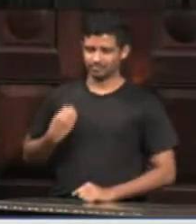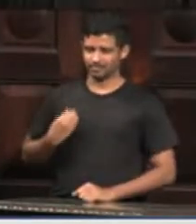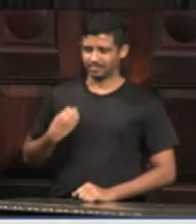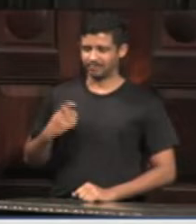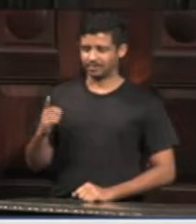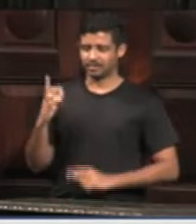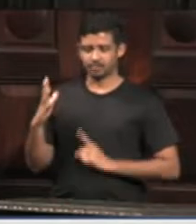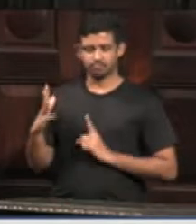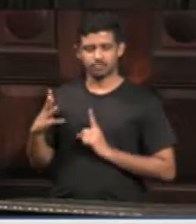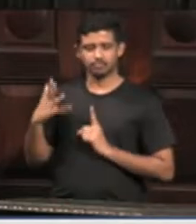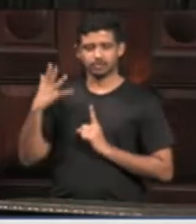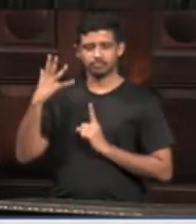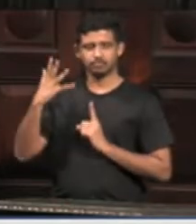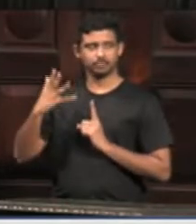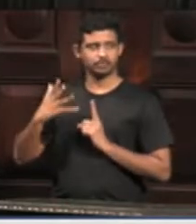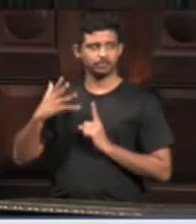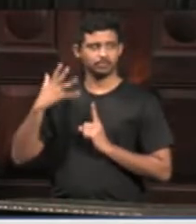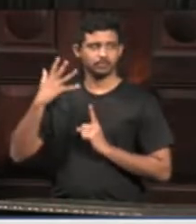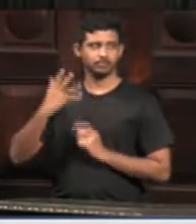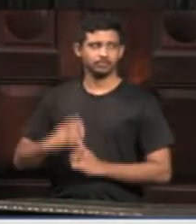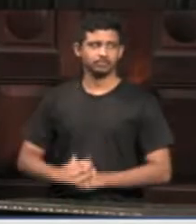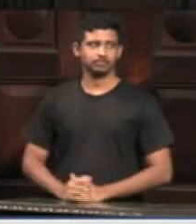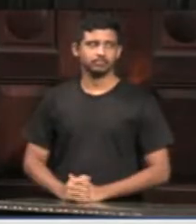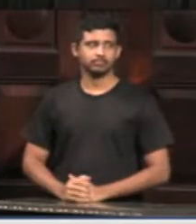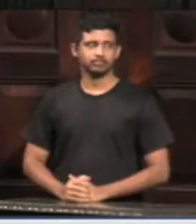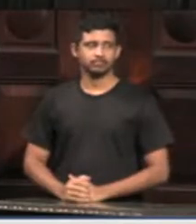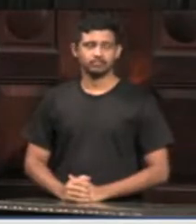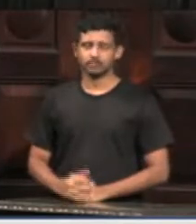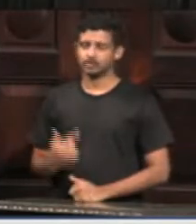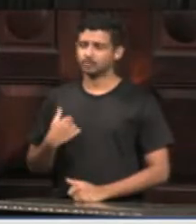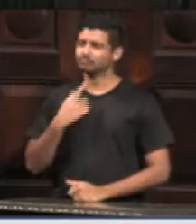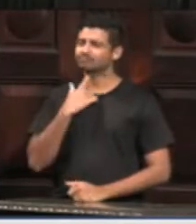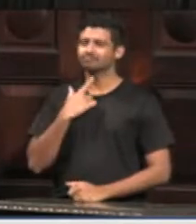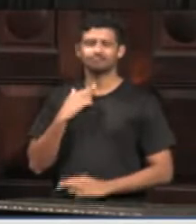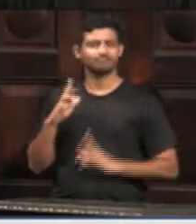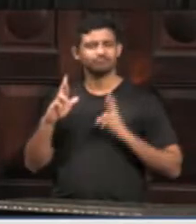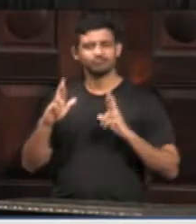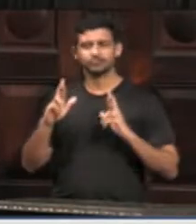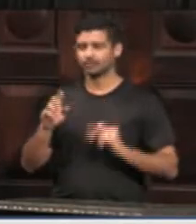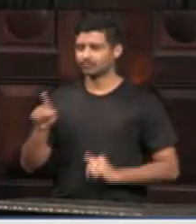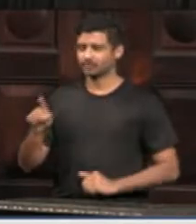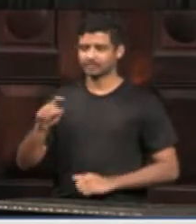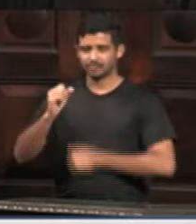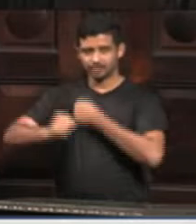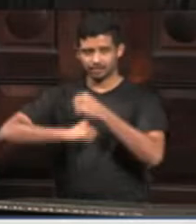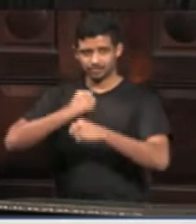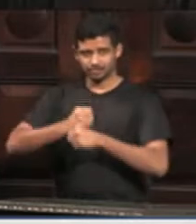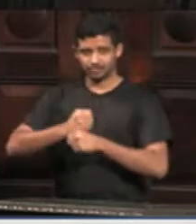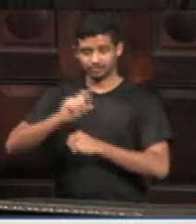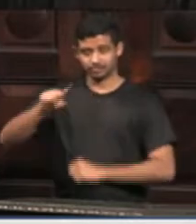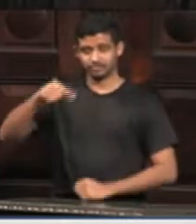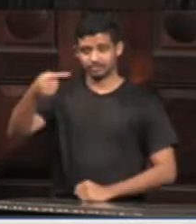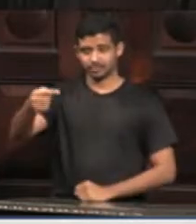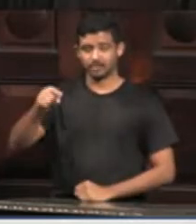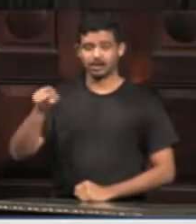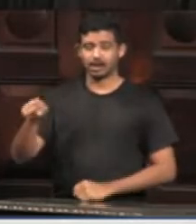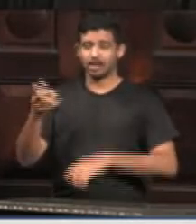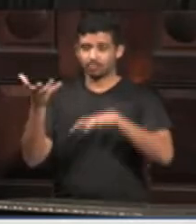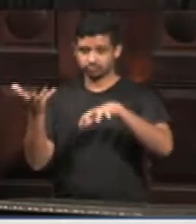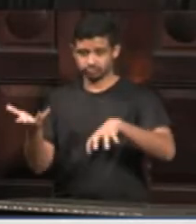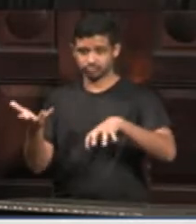tribuna. Desejar muita sorte a Vossa Excelência a partir do ano que vem, lá no Congresso